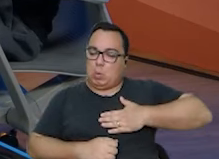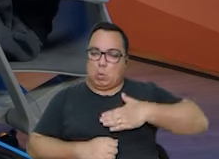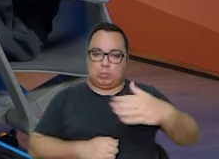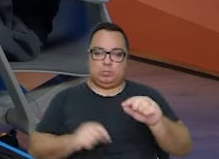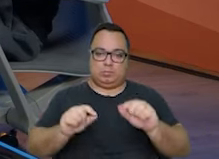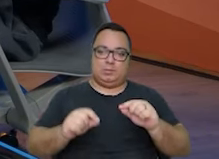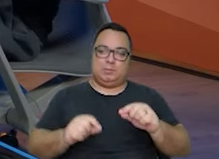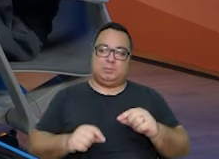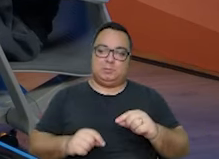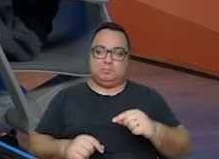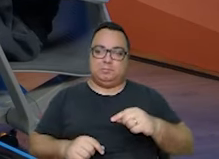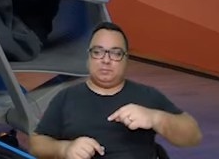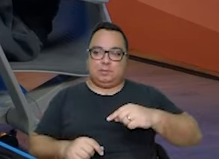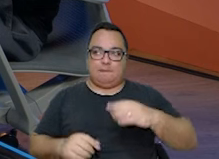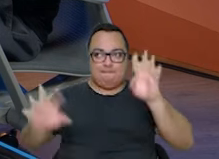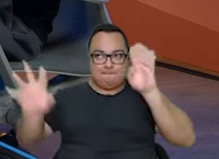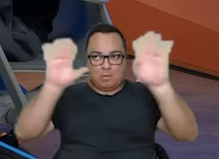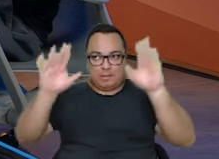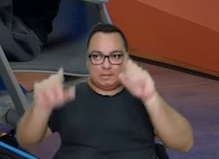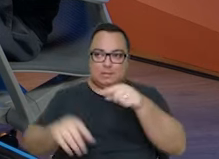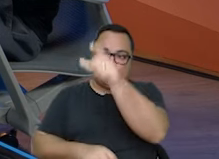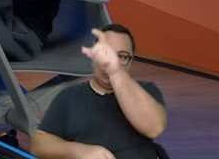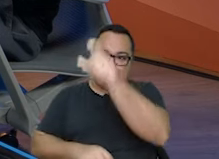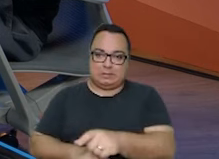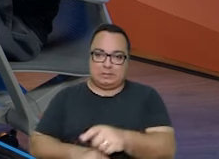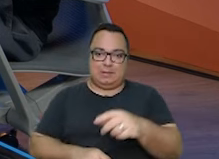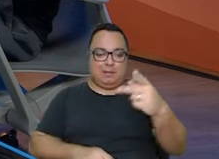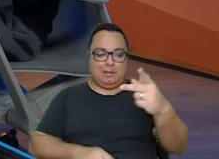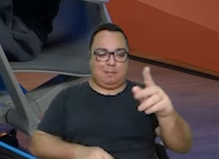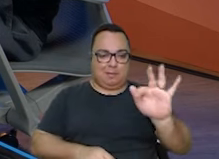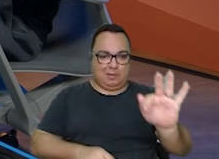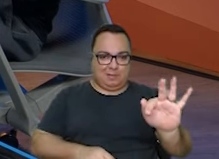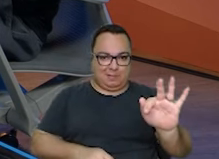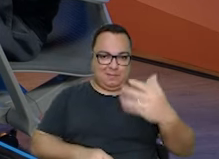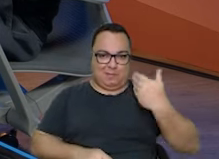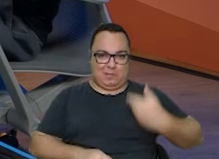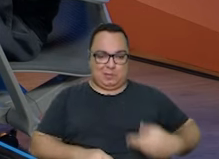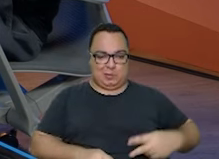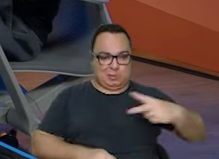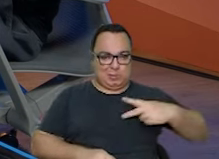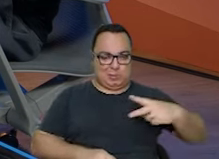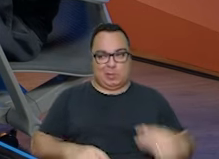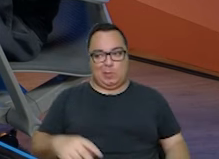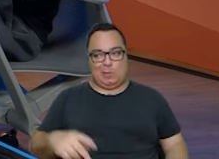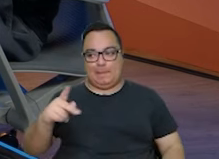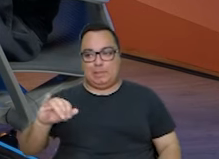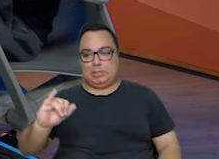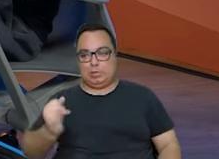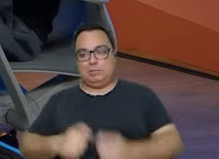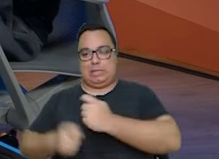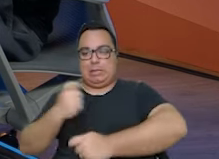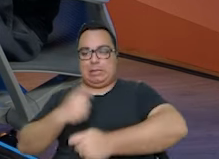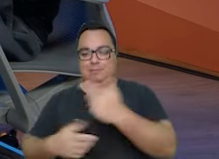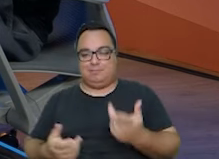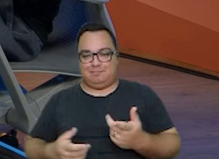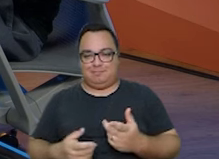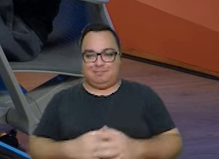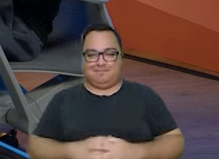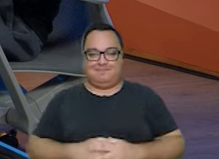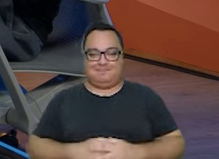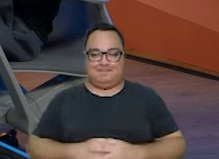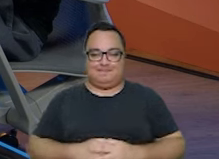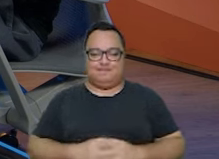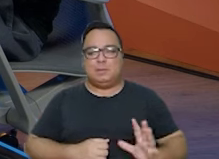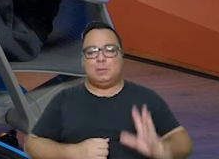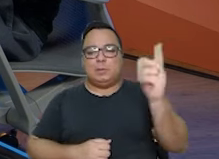ele como é você na pessoa física em relação ao uso dessa rede em geral o que que acontece muitas vezes a gente pega situações com